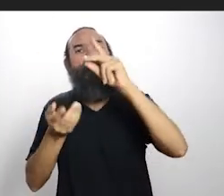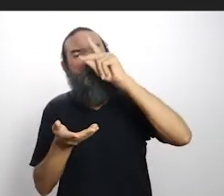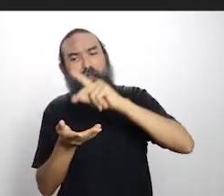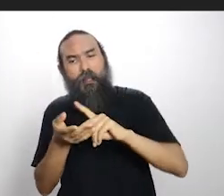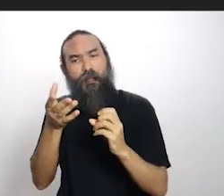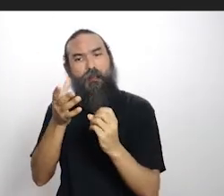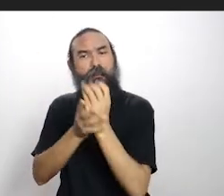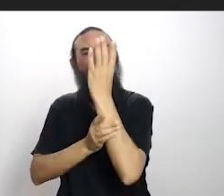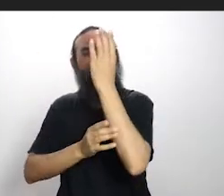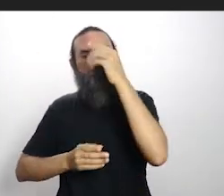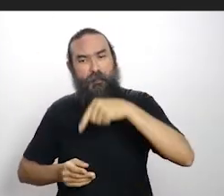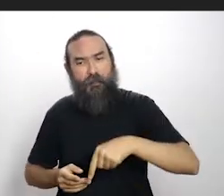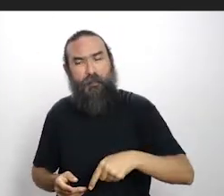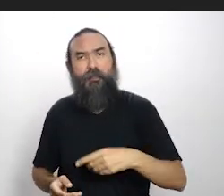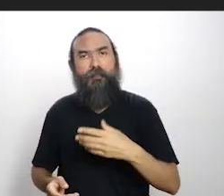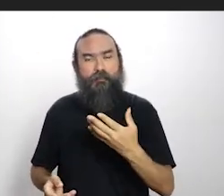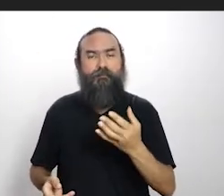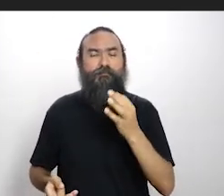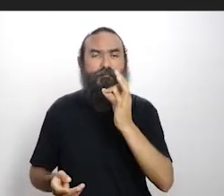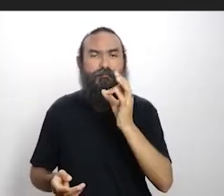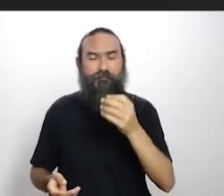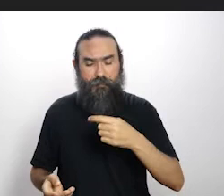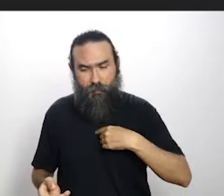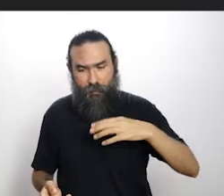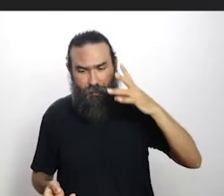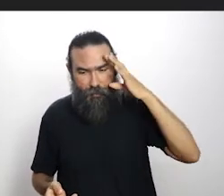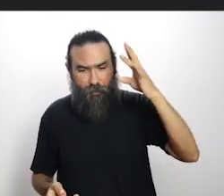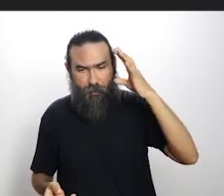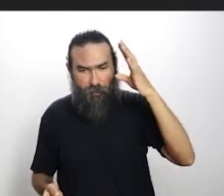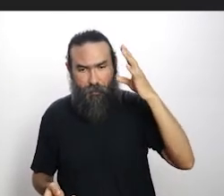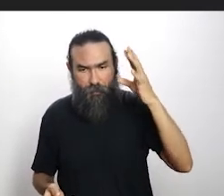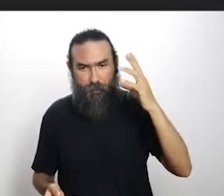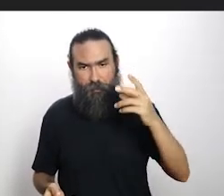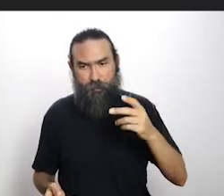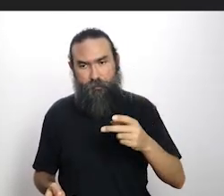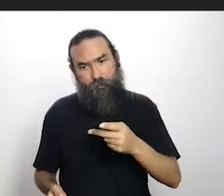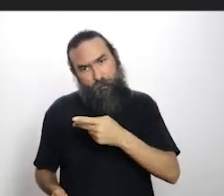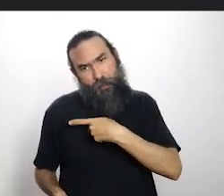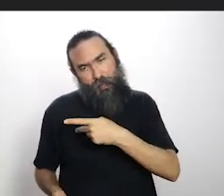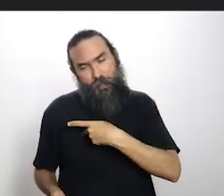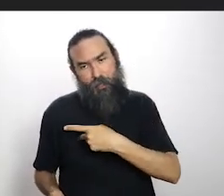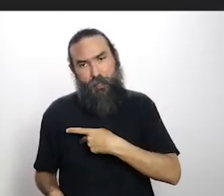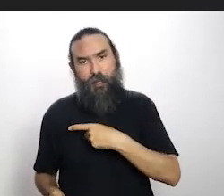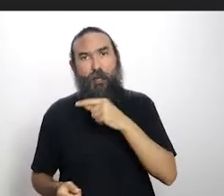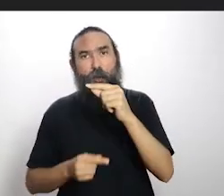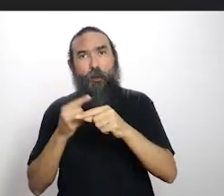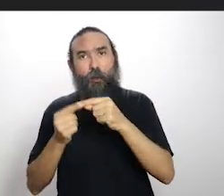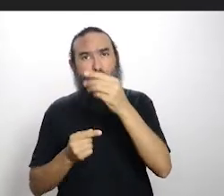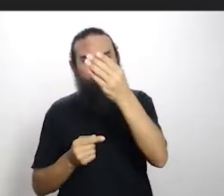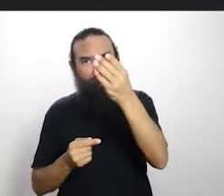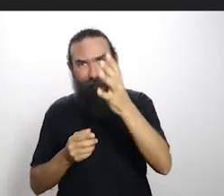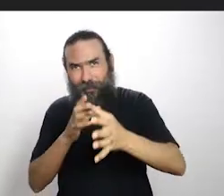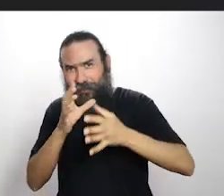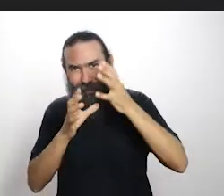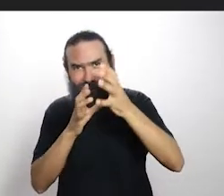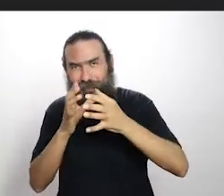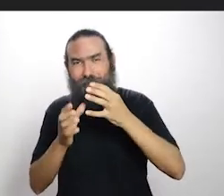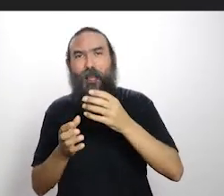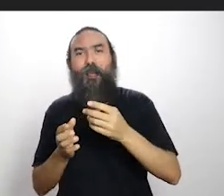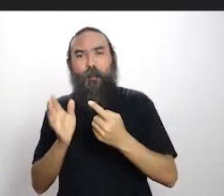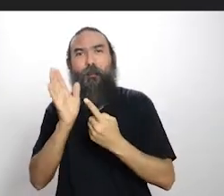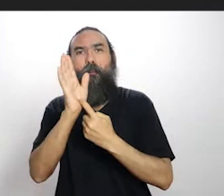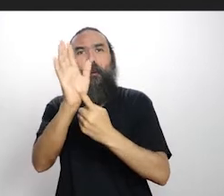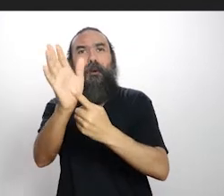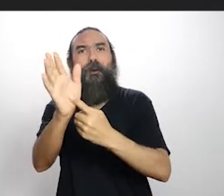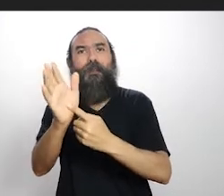Mas a reflexão que eu particularmente faço é que na fala da Zica, ela traz o processo de resistência,